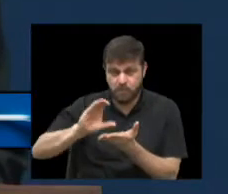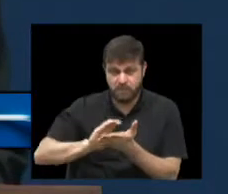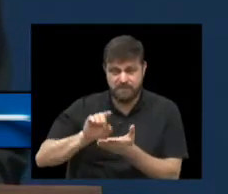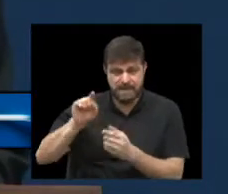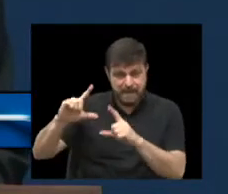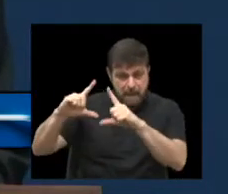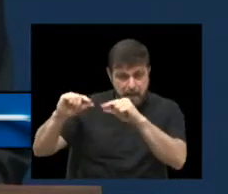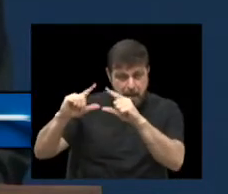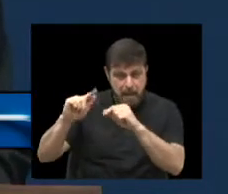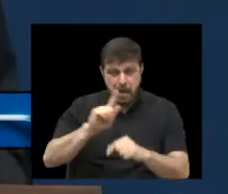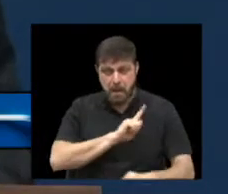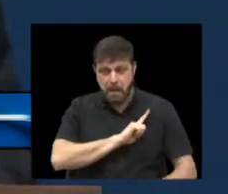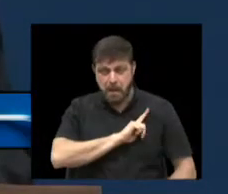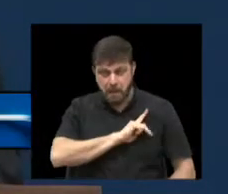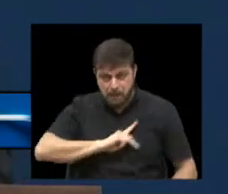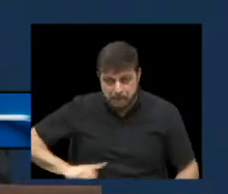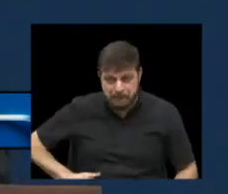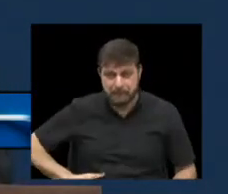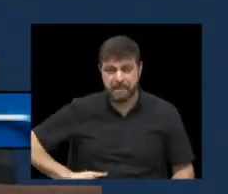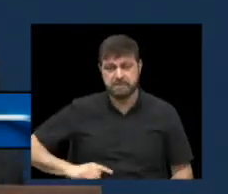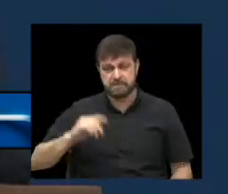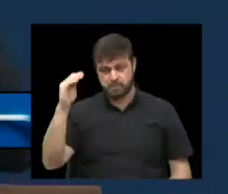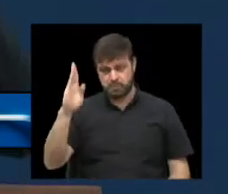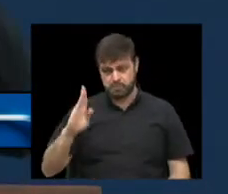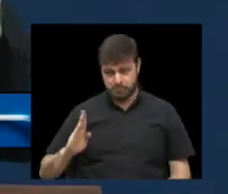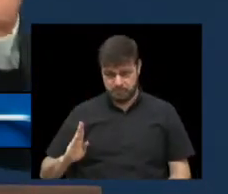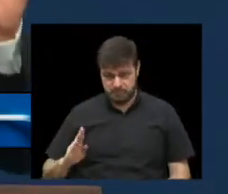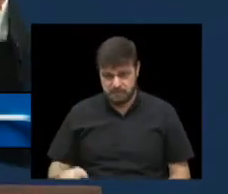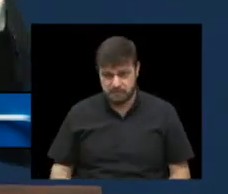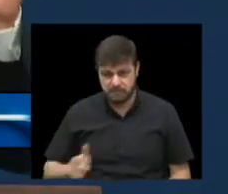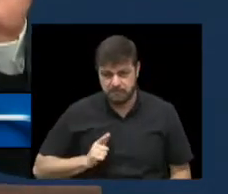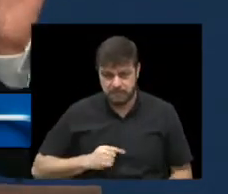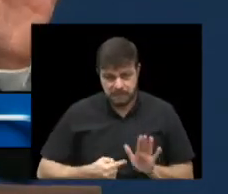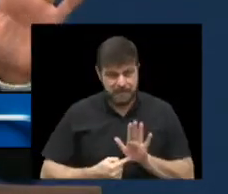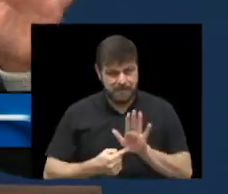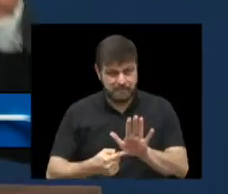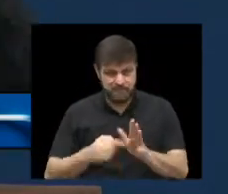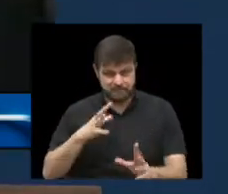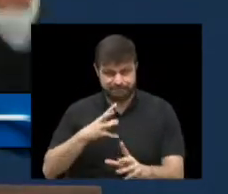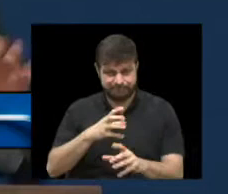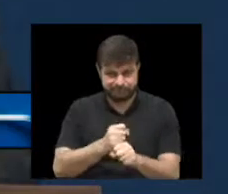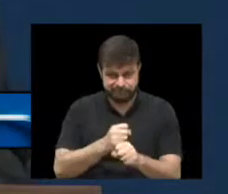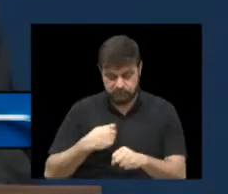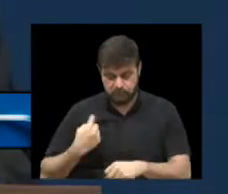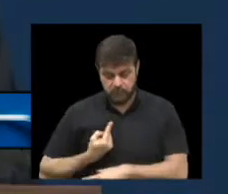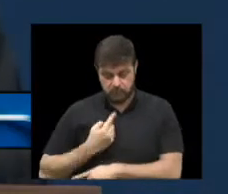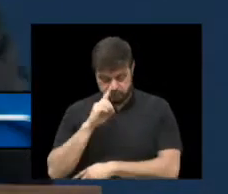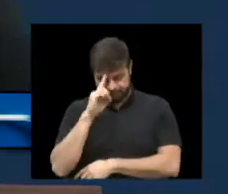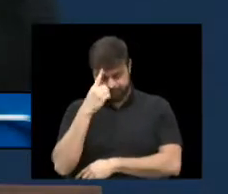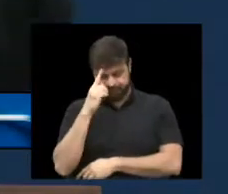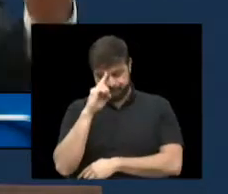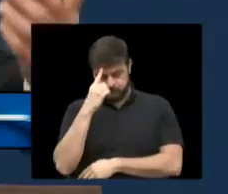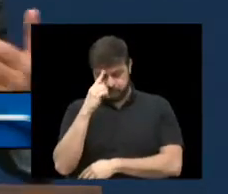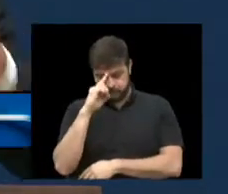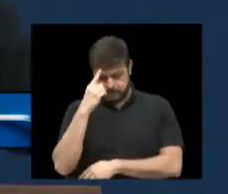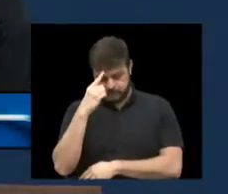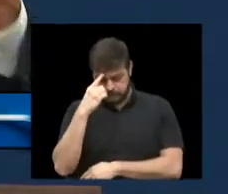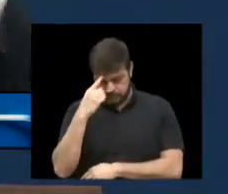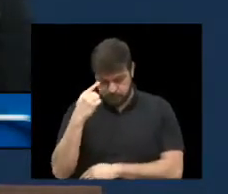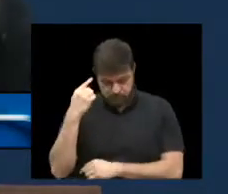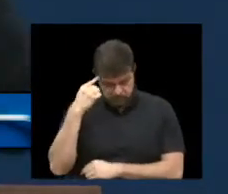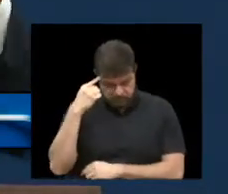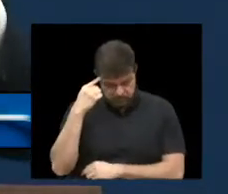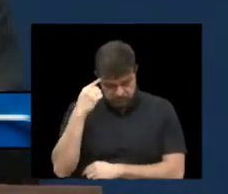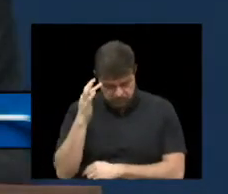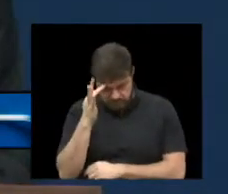com indicadores que provocam, na verdade, uma dúvida, projetam uma